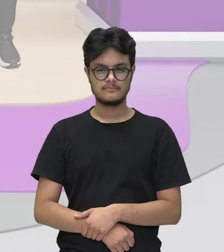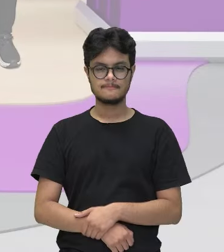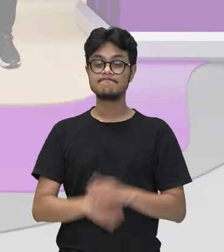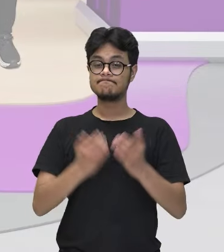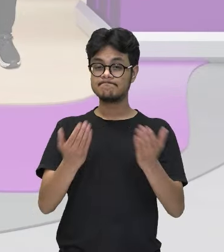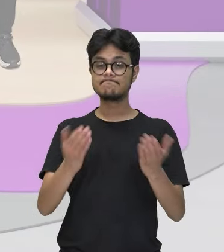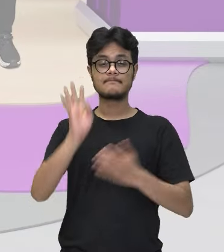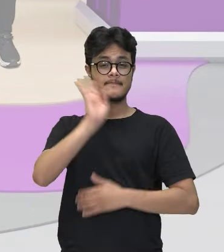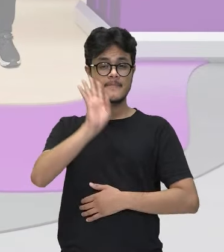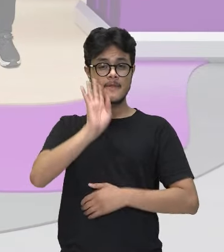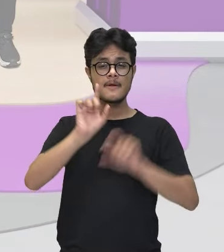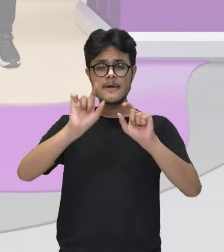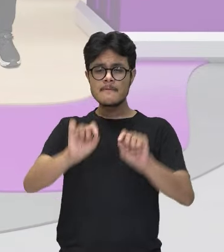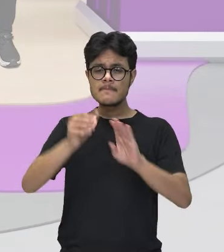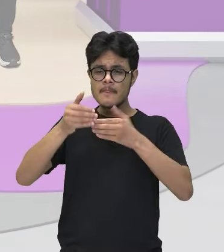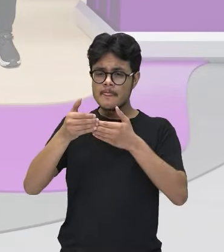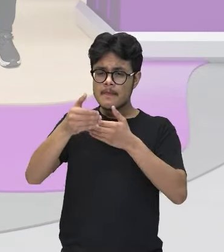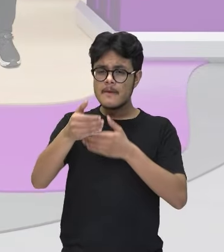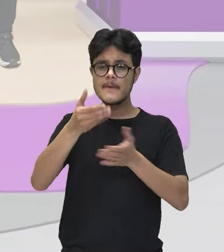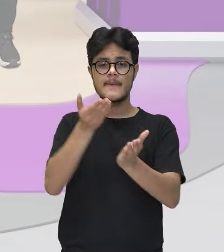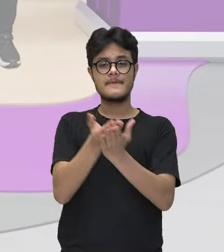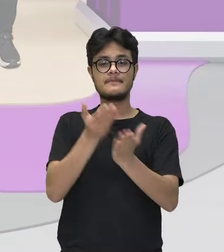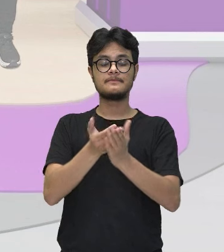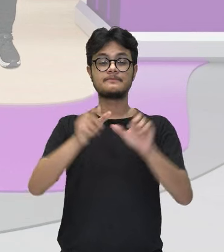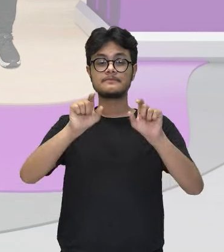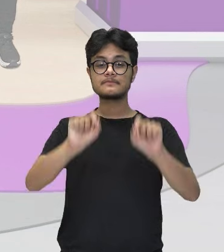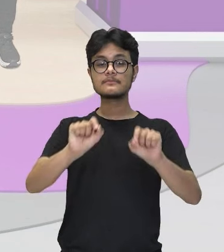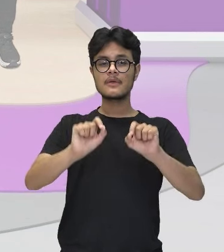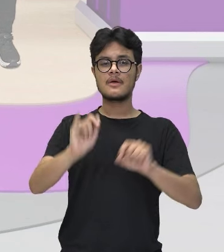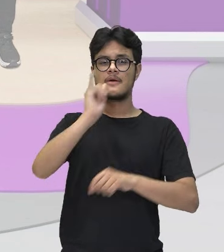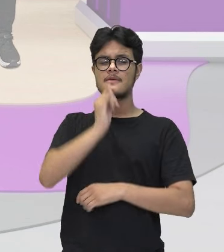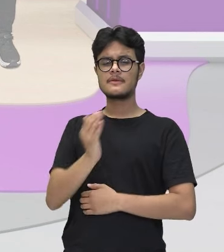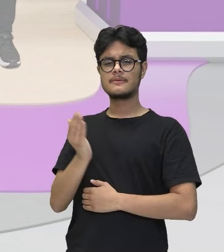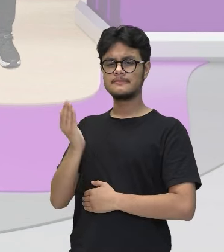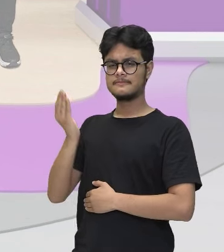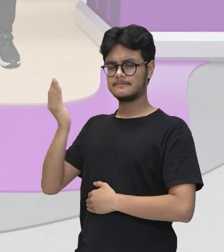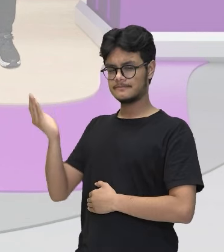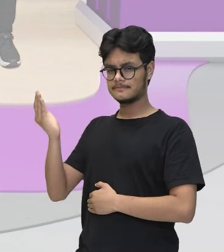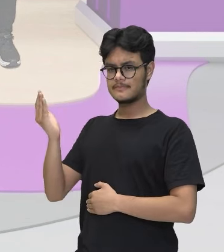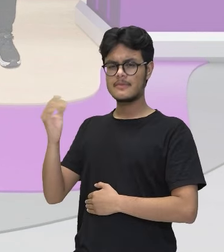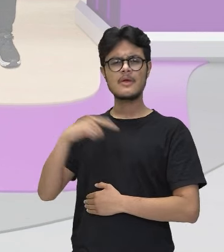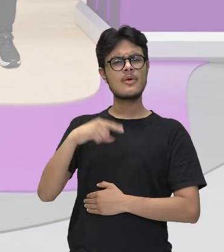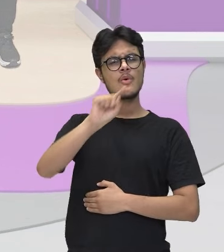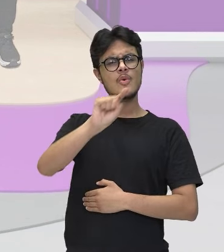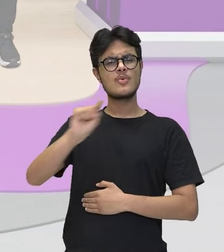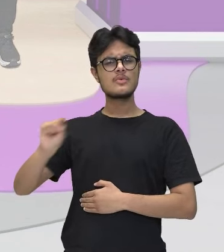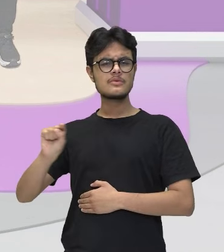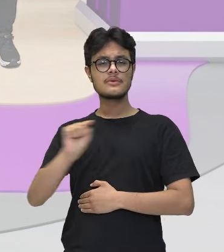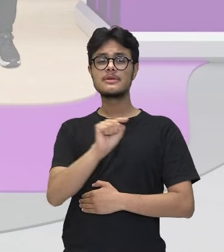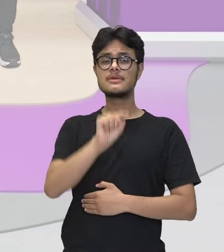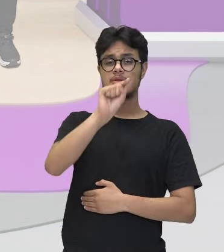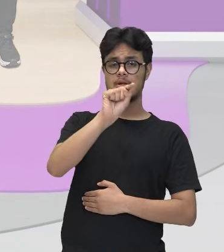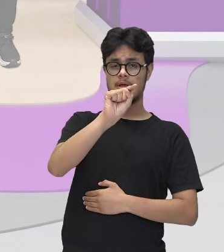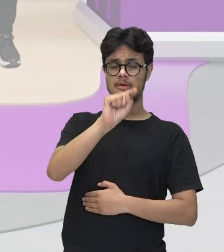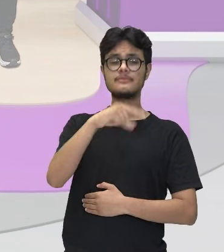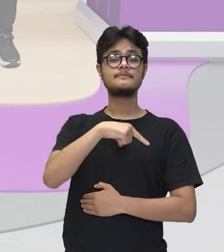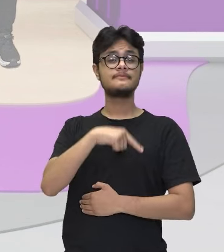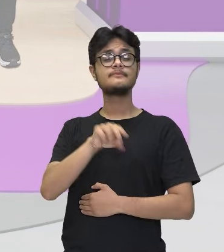Muito bem, então iniciando a nossa aula, vocês estão vendo aqui um triângulo que é um